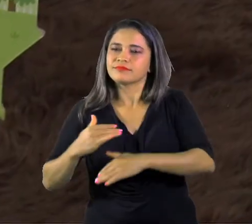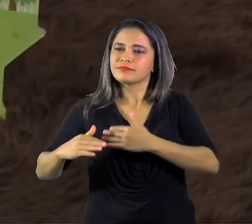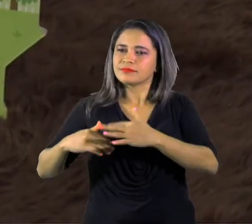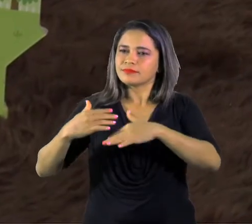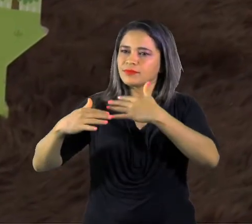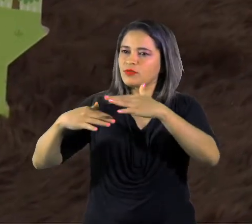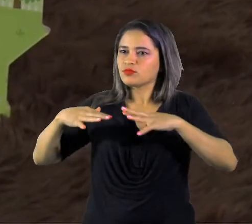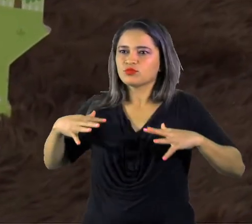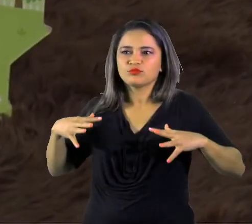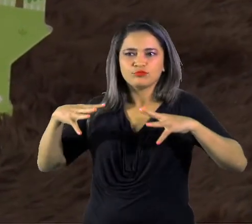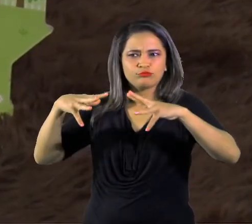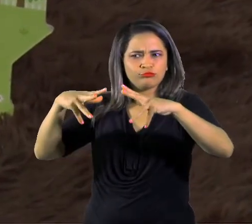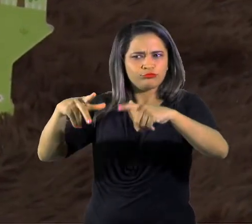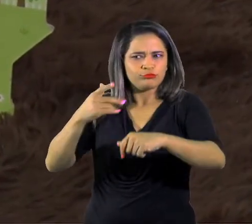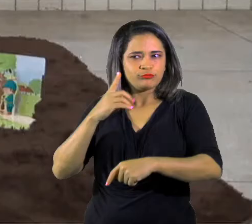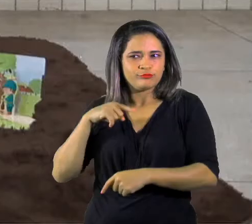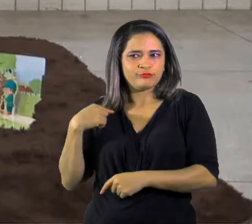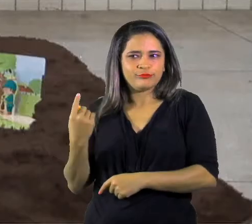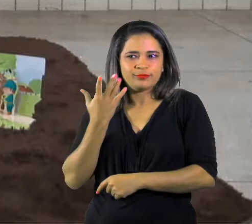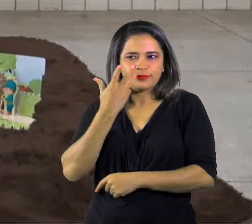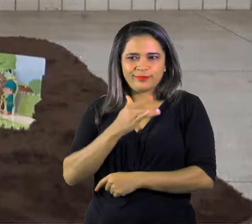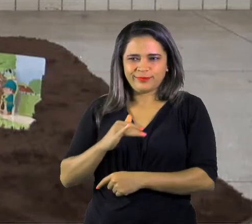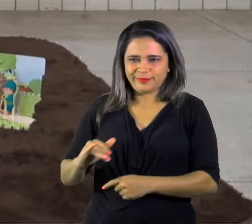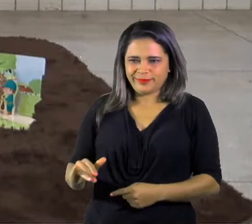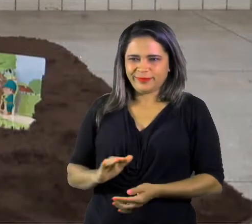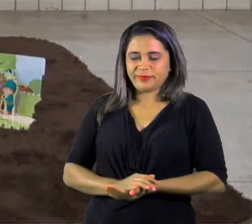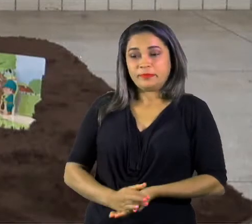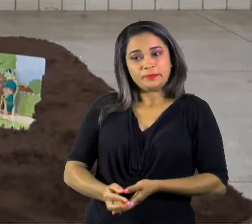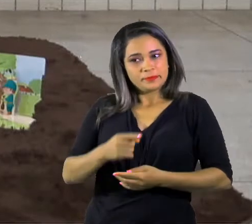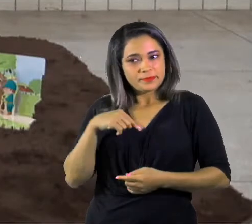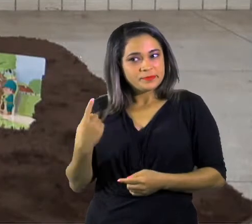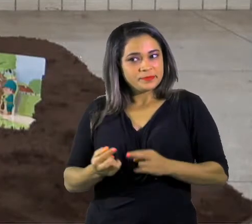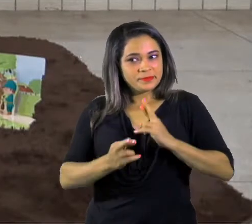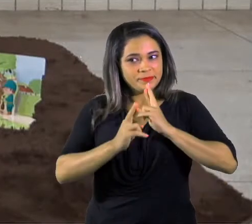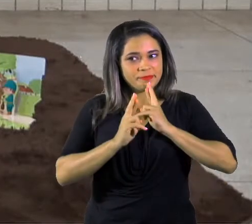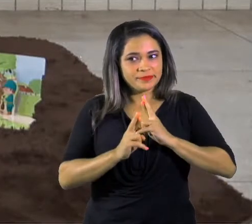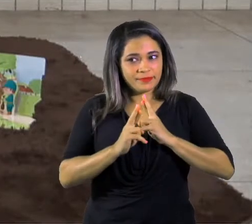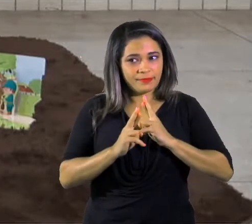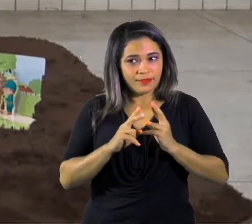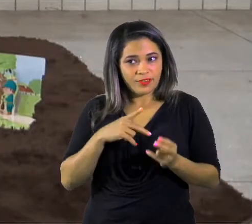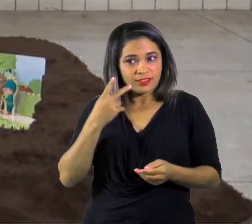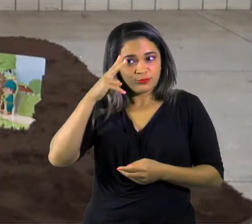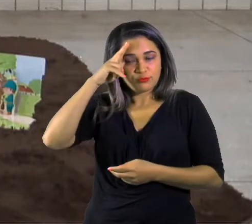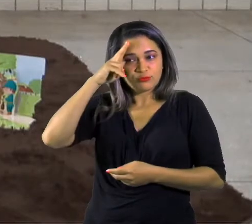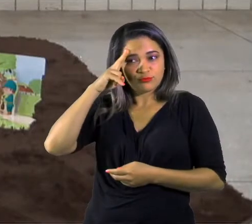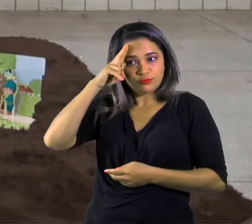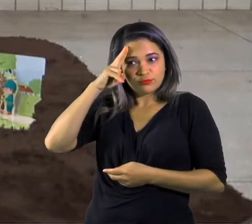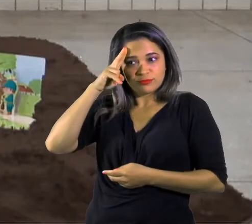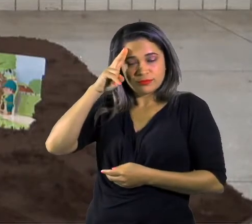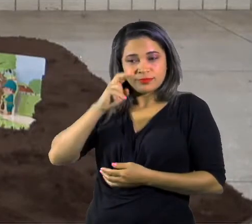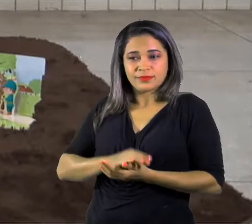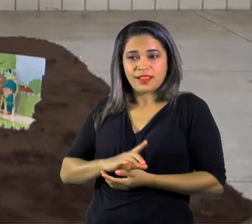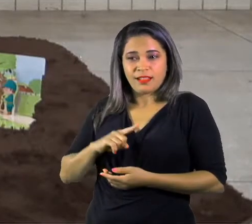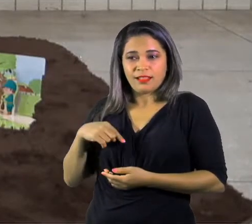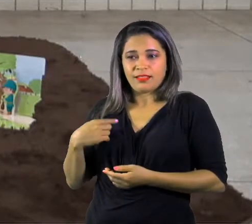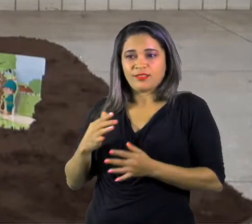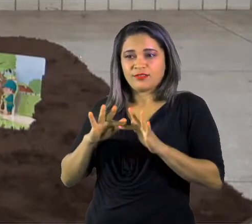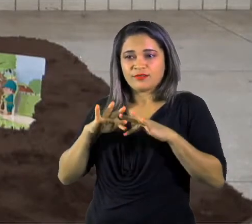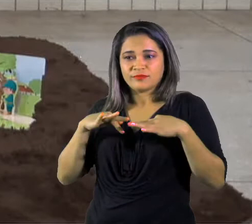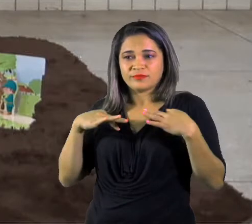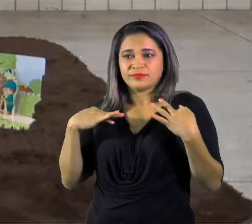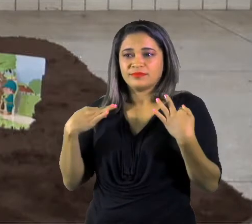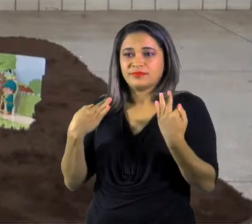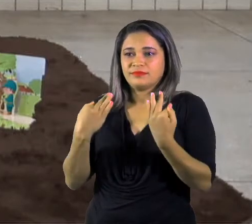um todo das nossas crianças. Então a gente espera que com este conto as nossas famílias tenham vários momentos